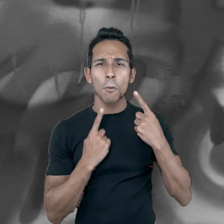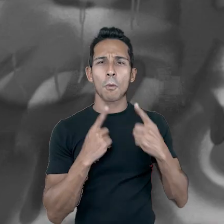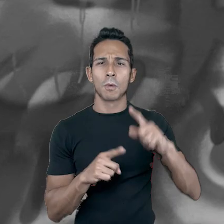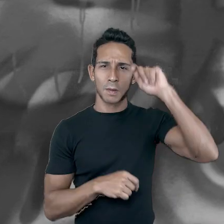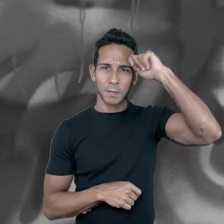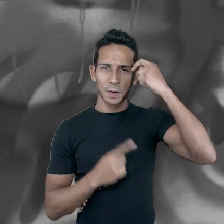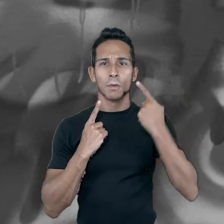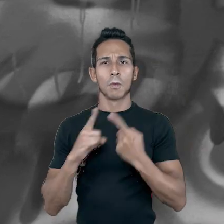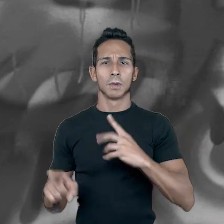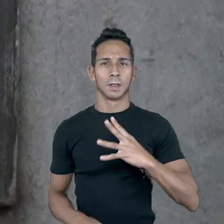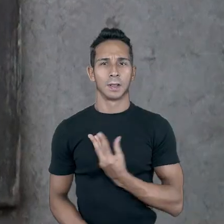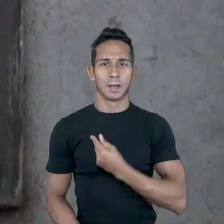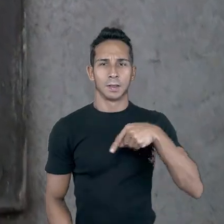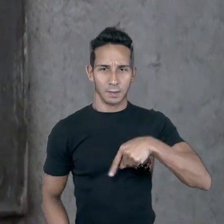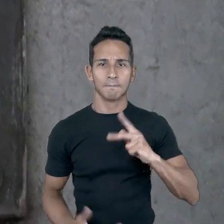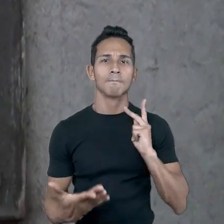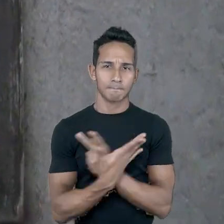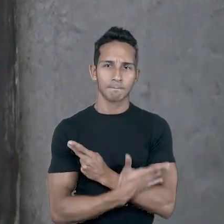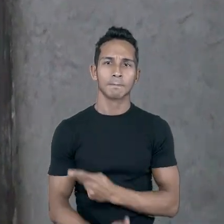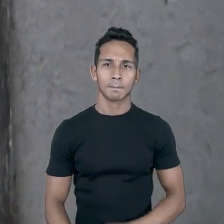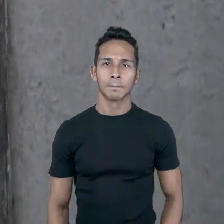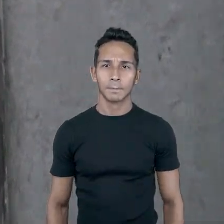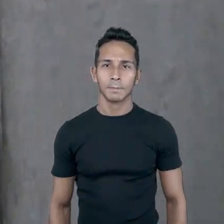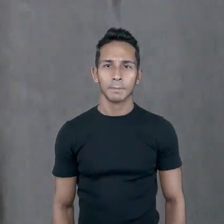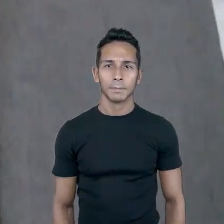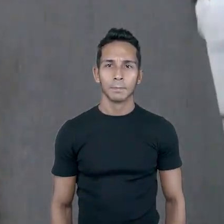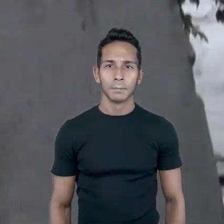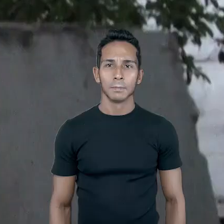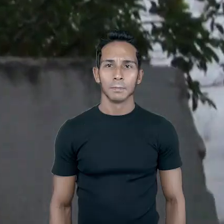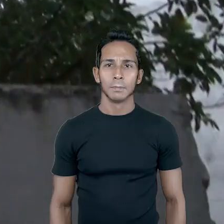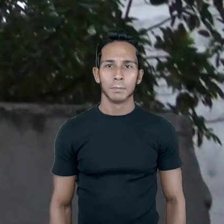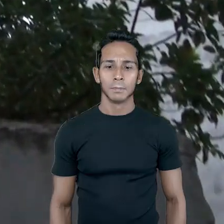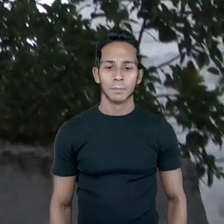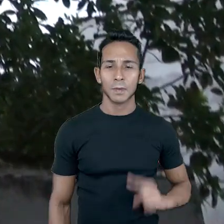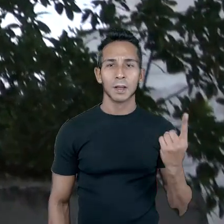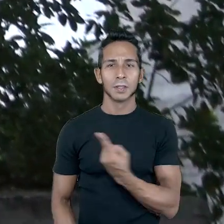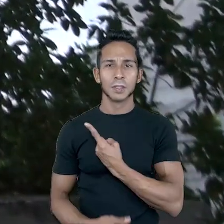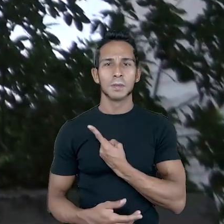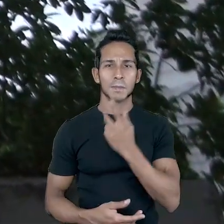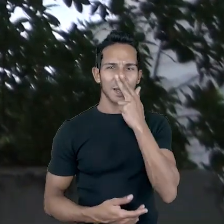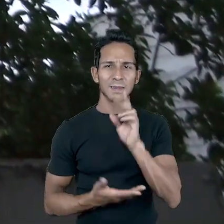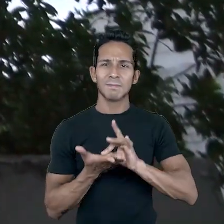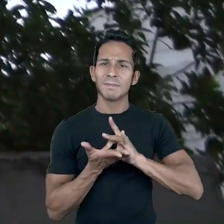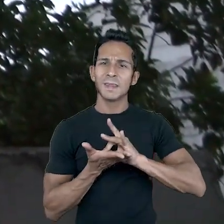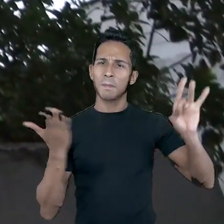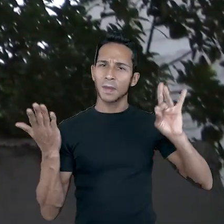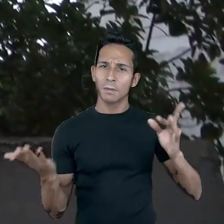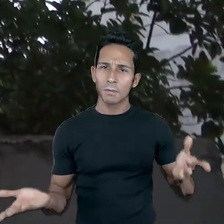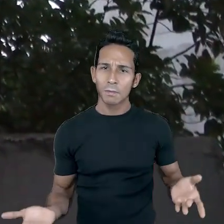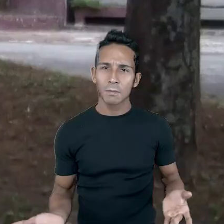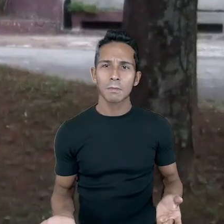postura violentíssima com pessoas pretas e pessoas trans aqui. Então, nós somos inimigas